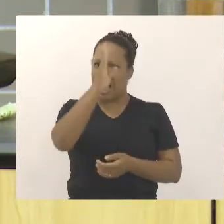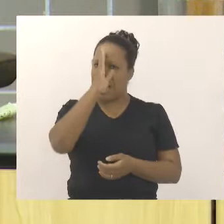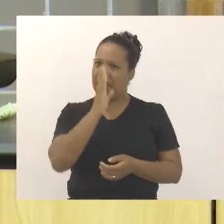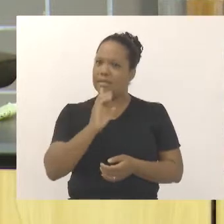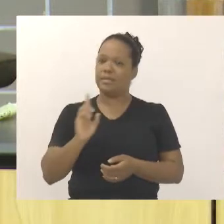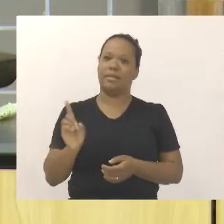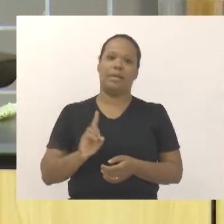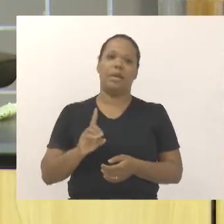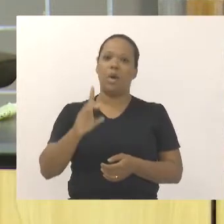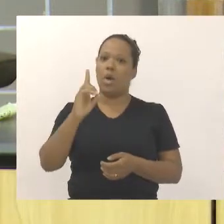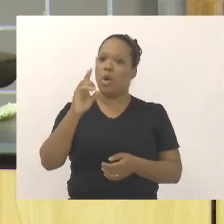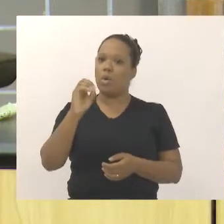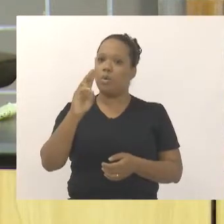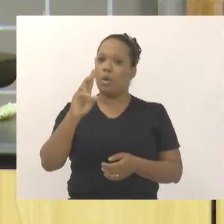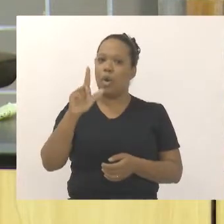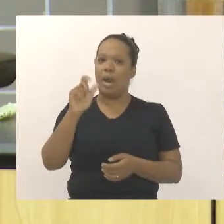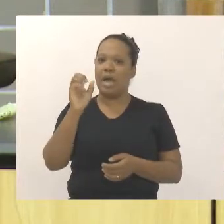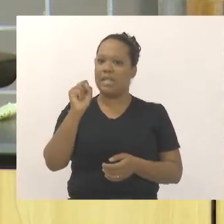graça?